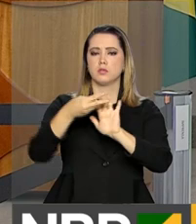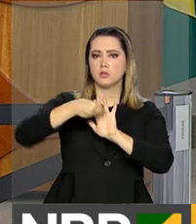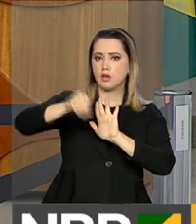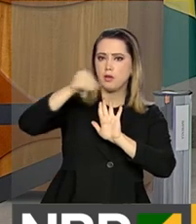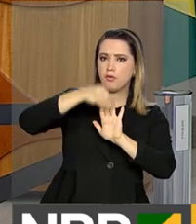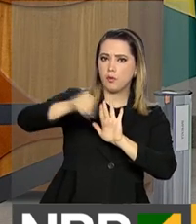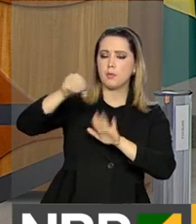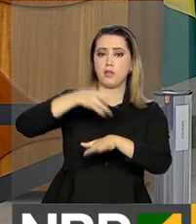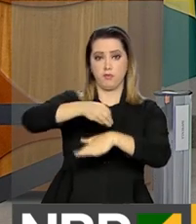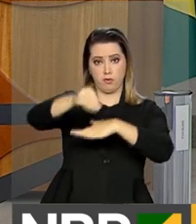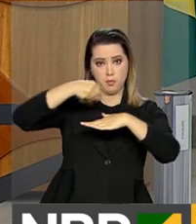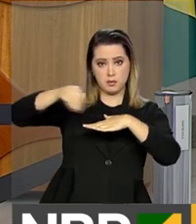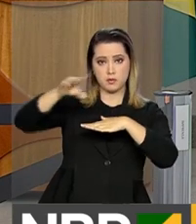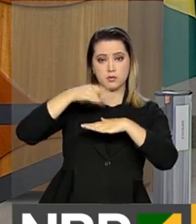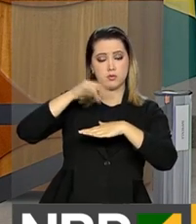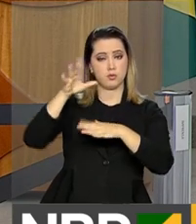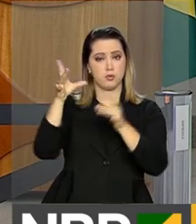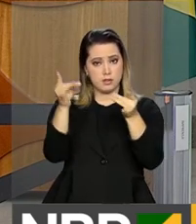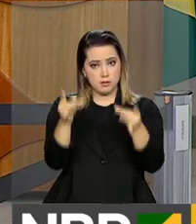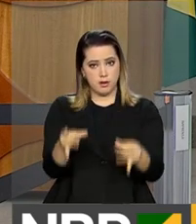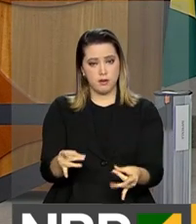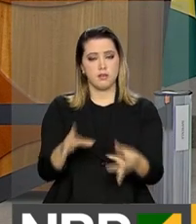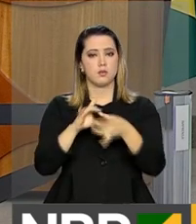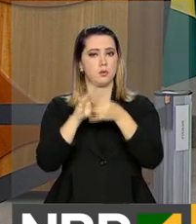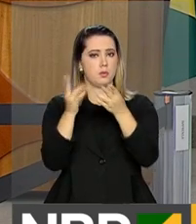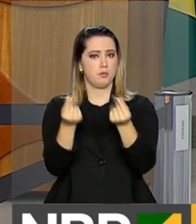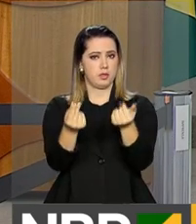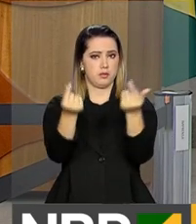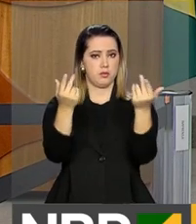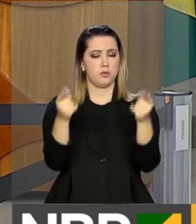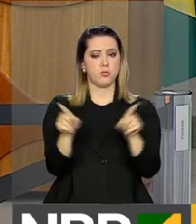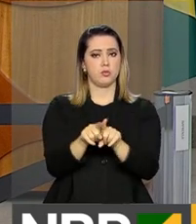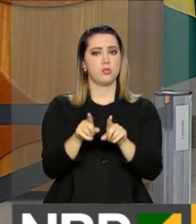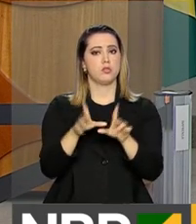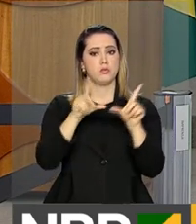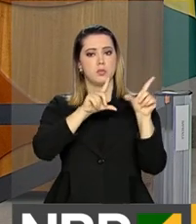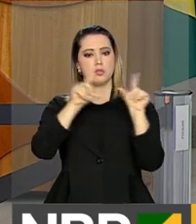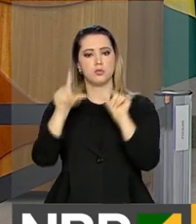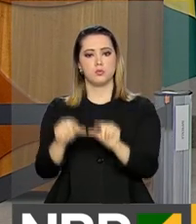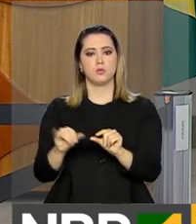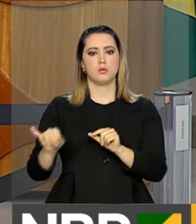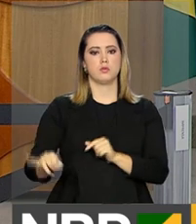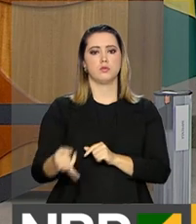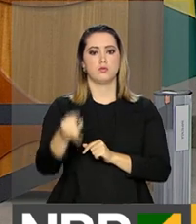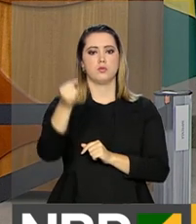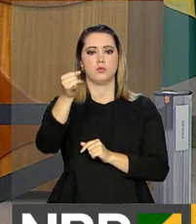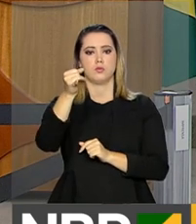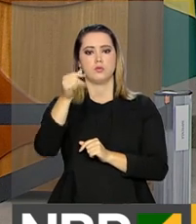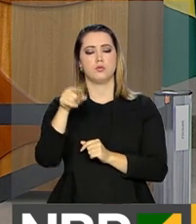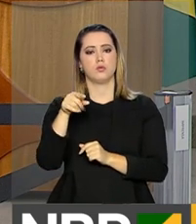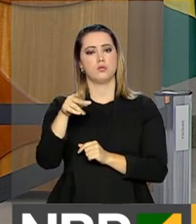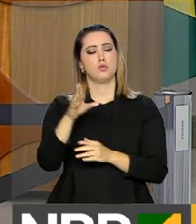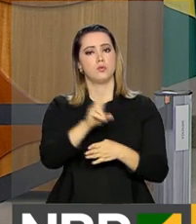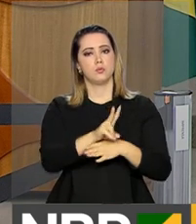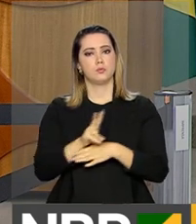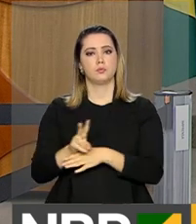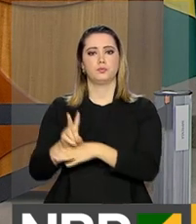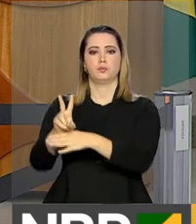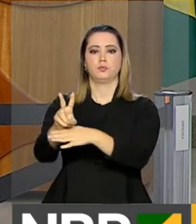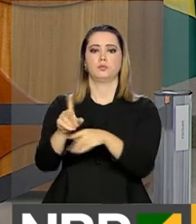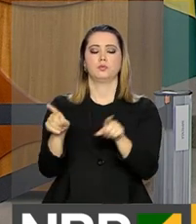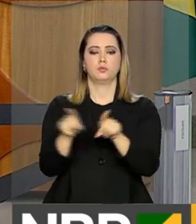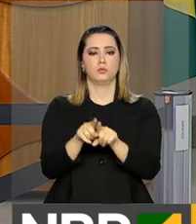detalhadas sobre a liberação do pis pasep e também sobre a redução dos juros do crédito